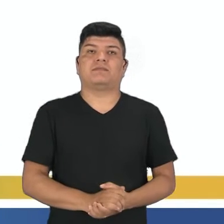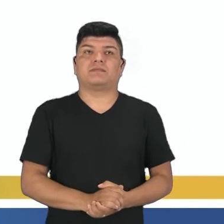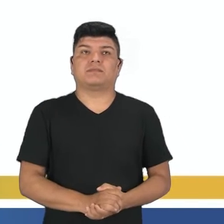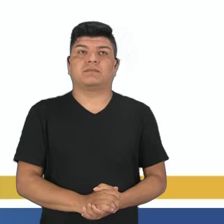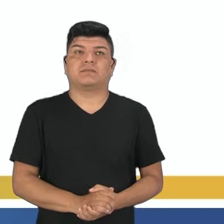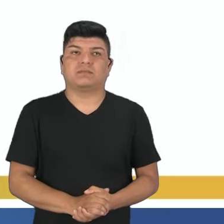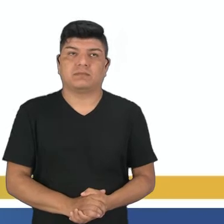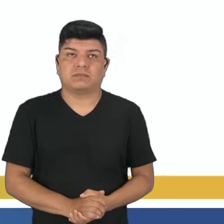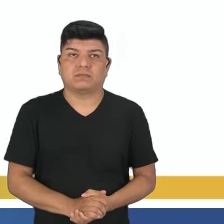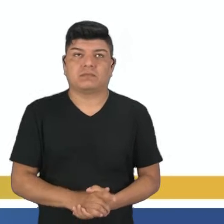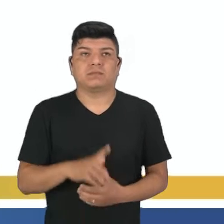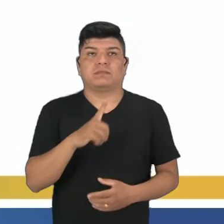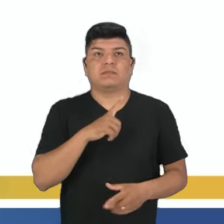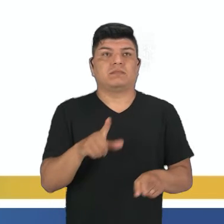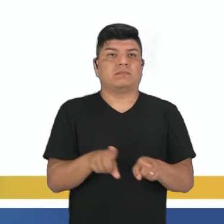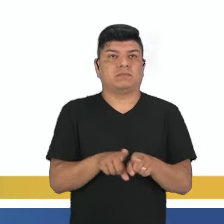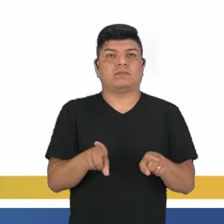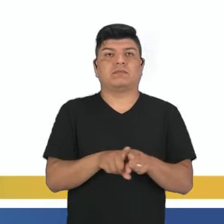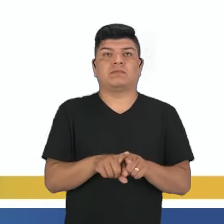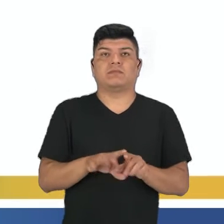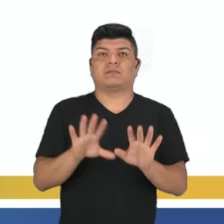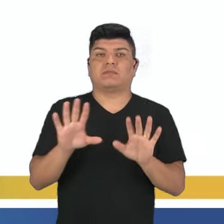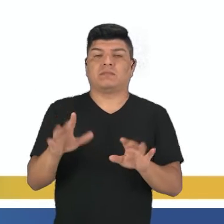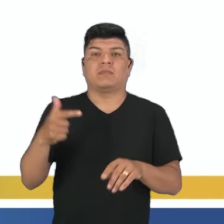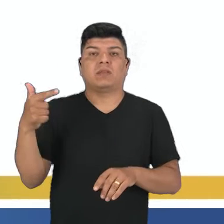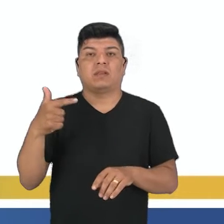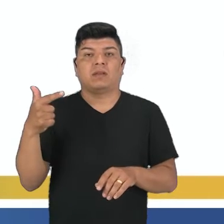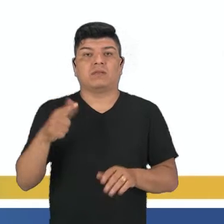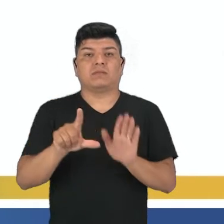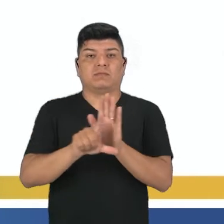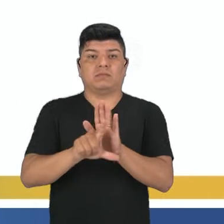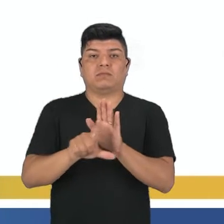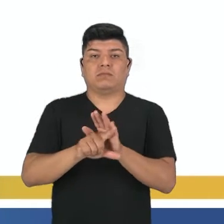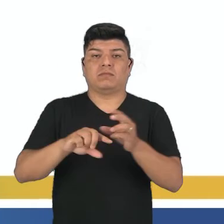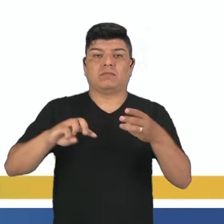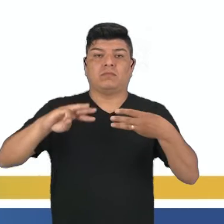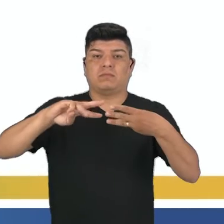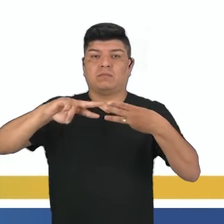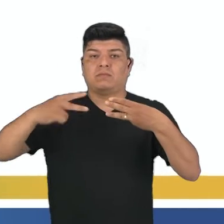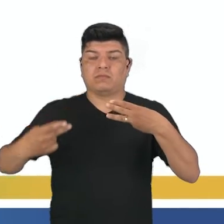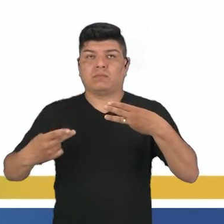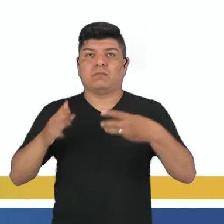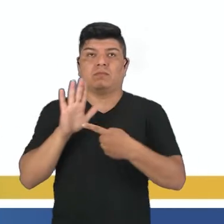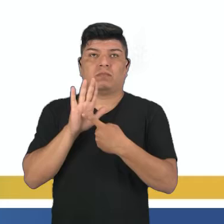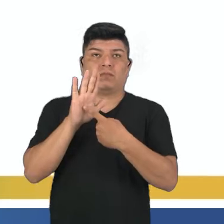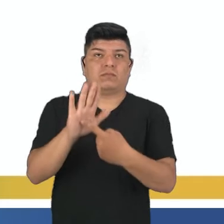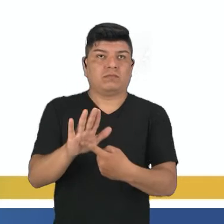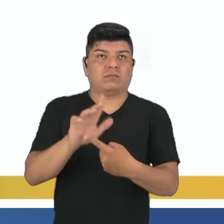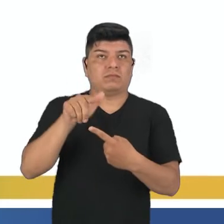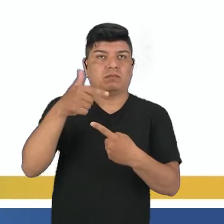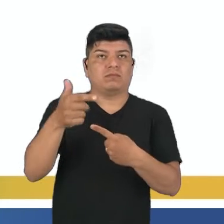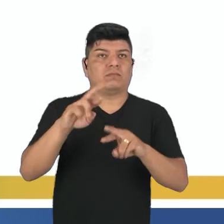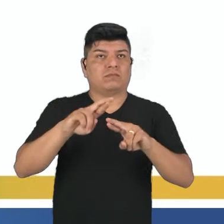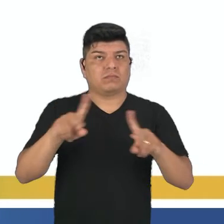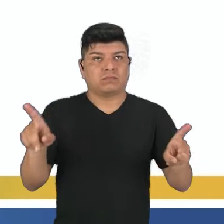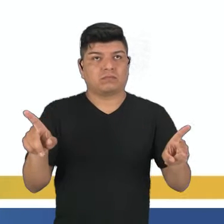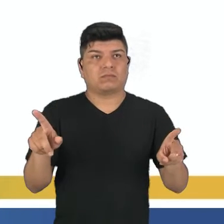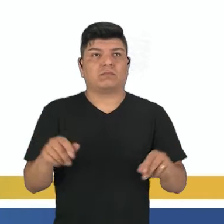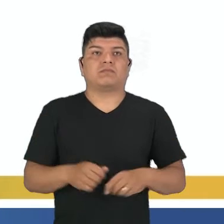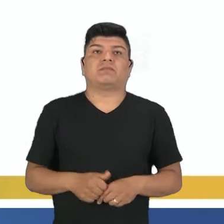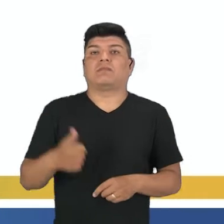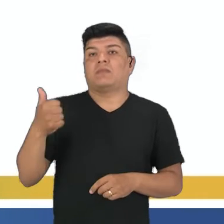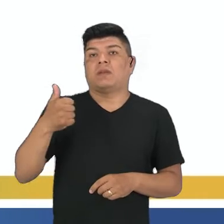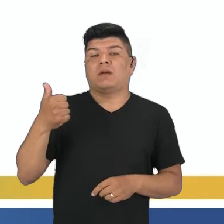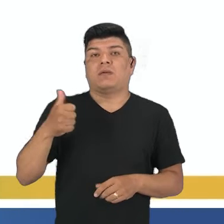Então, a gente teve também, no caso da segunda lei de Mendel, essa representação de outra forma. Lá na primeira